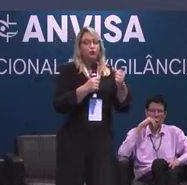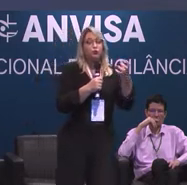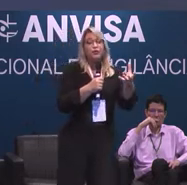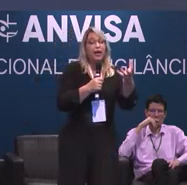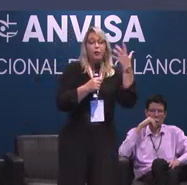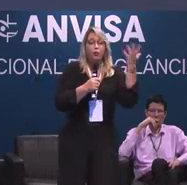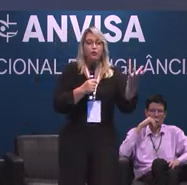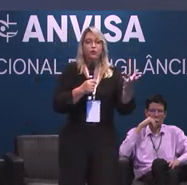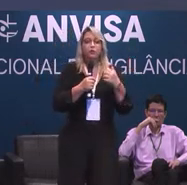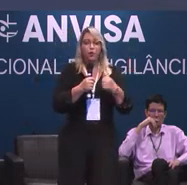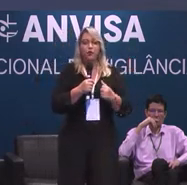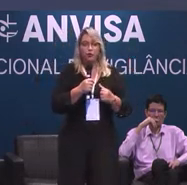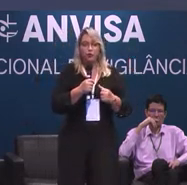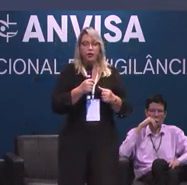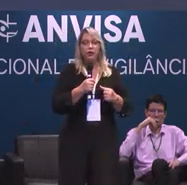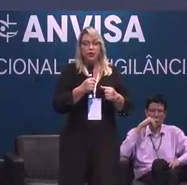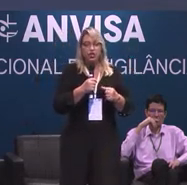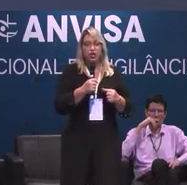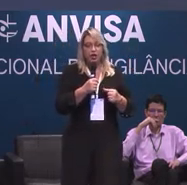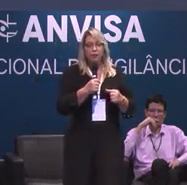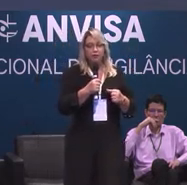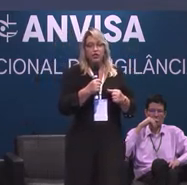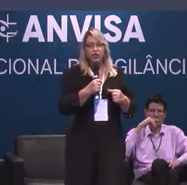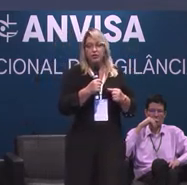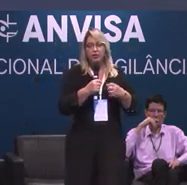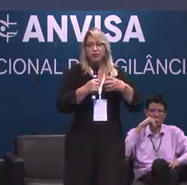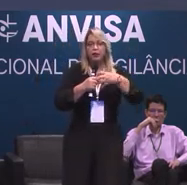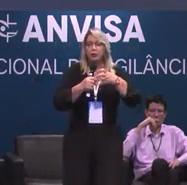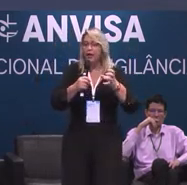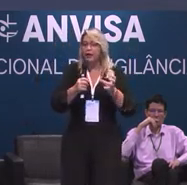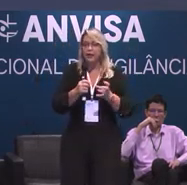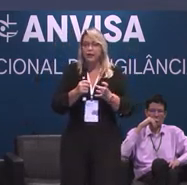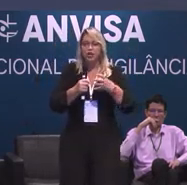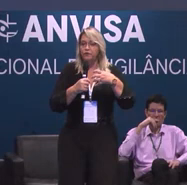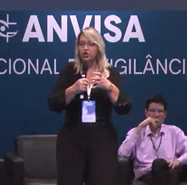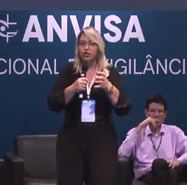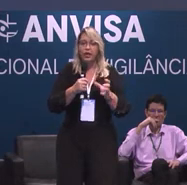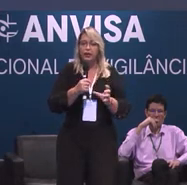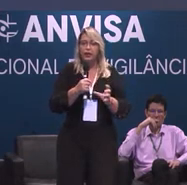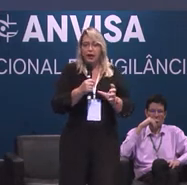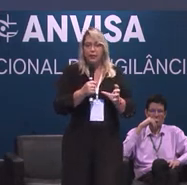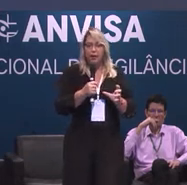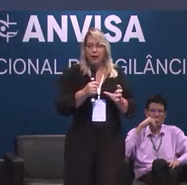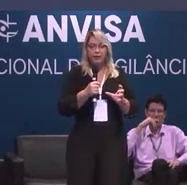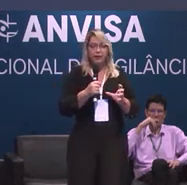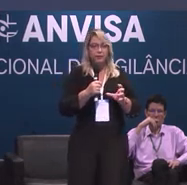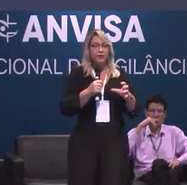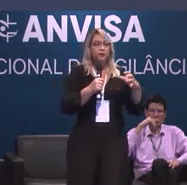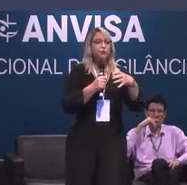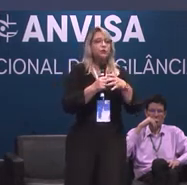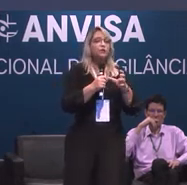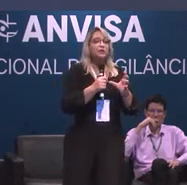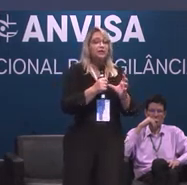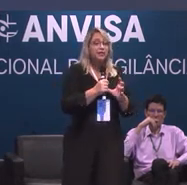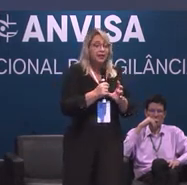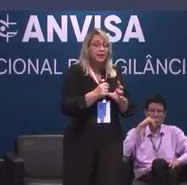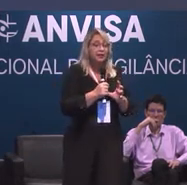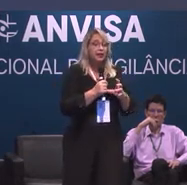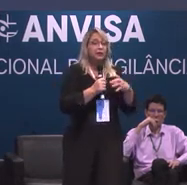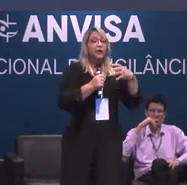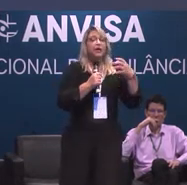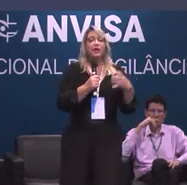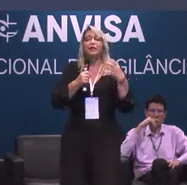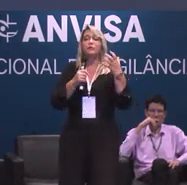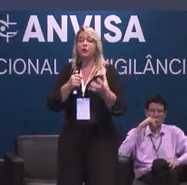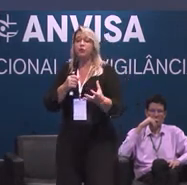os recursos que, porventura, cheguem para a vigilância sanitária, porque aí eles já vão estar ali amarradinhos. Então, tudo isso vocês entenderam.